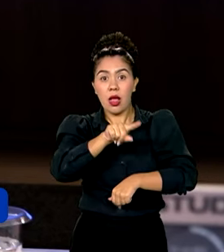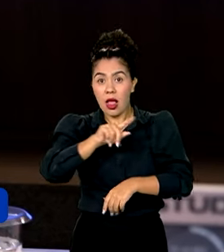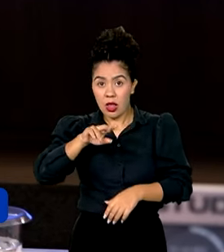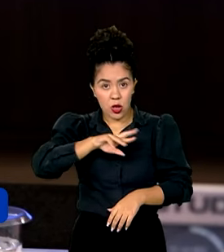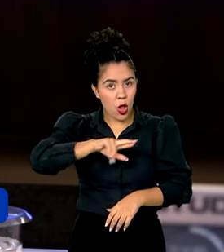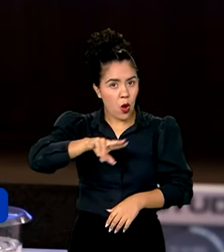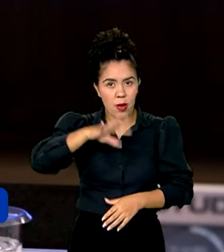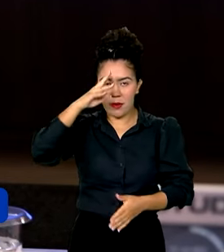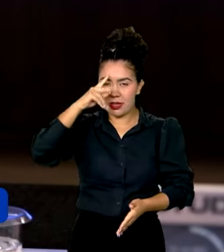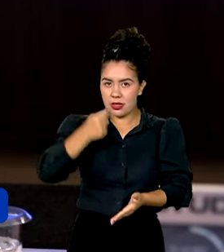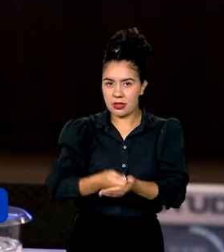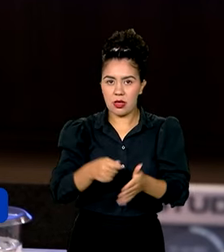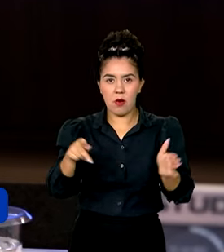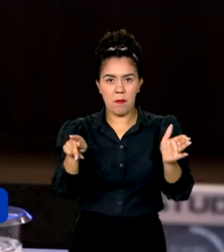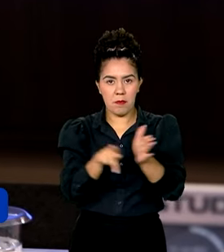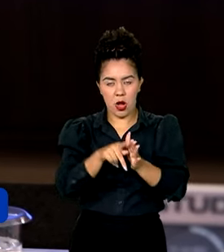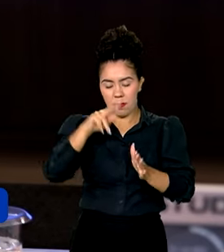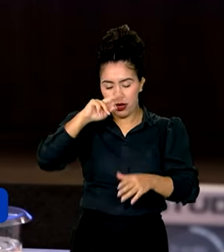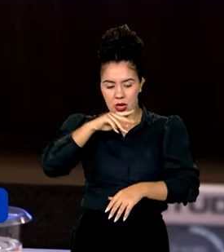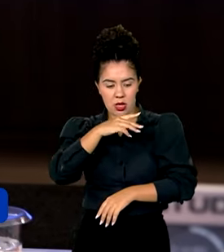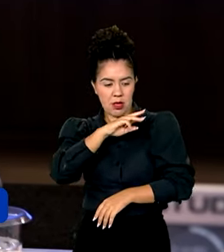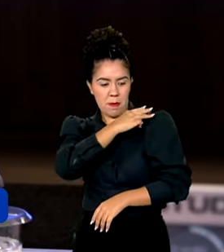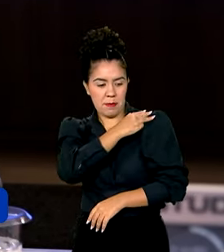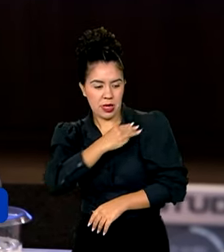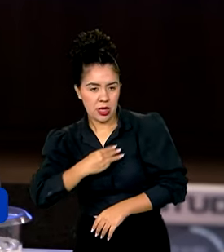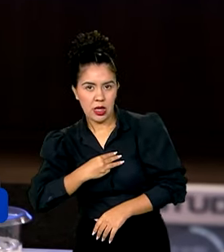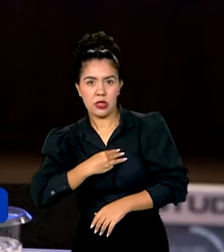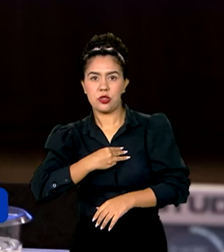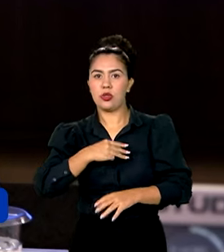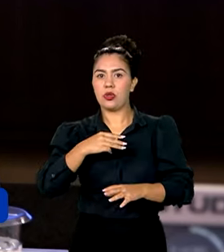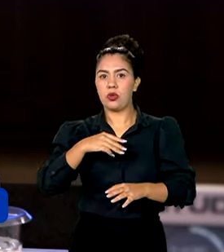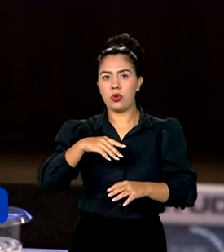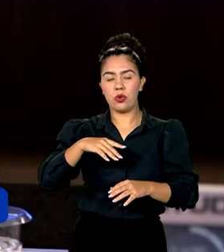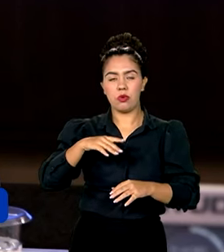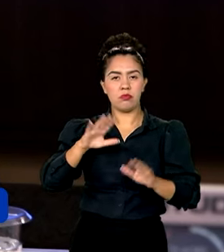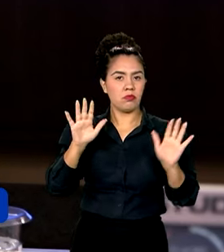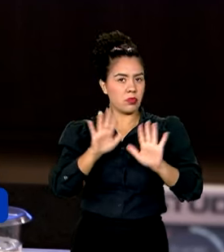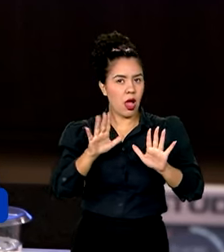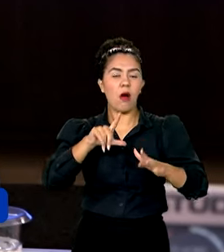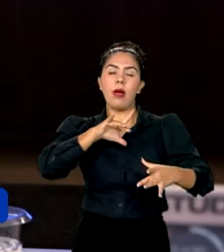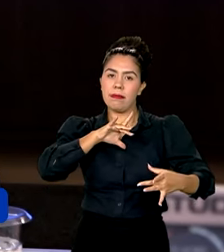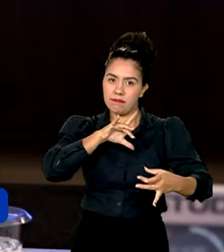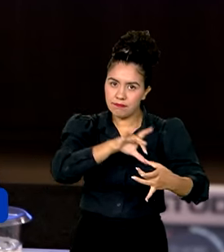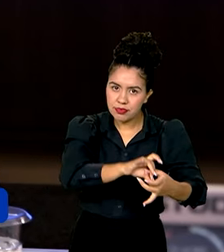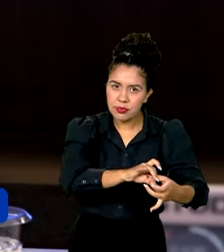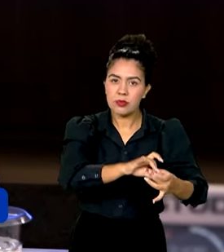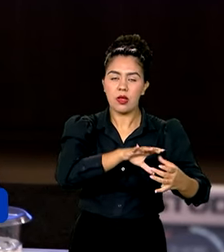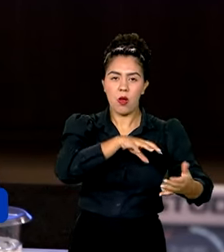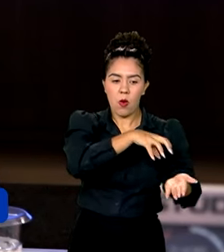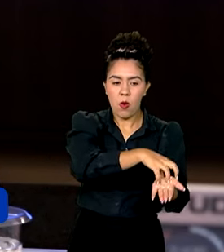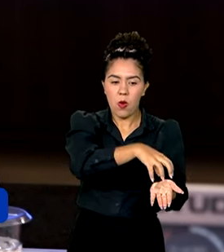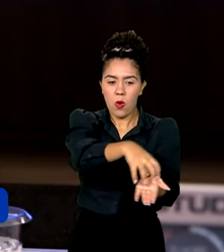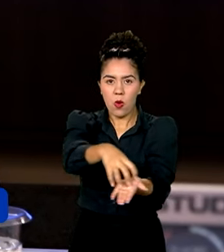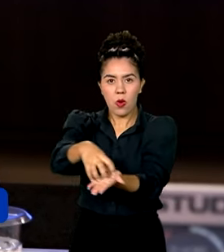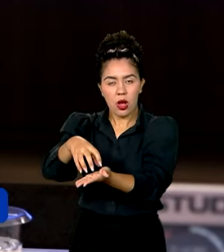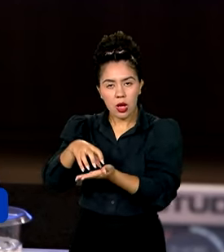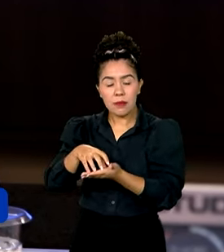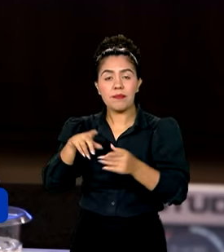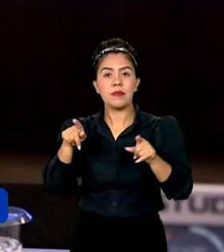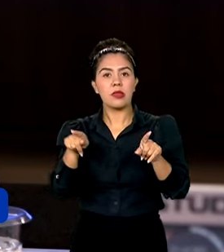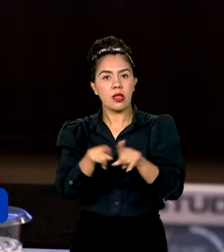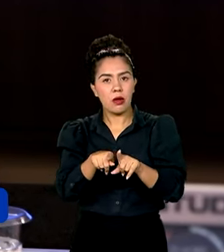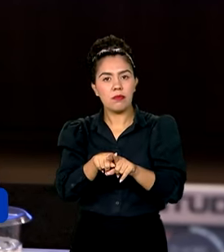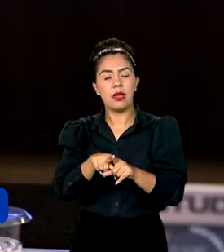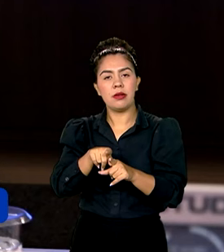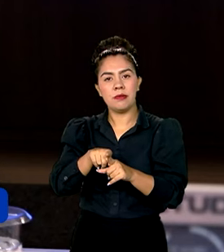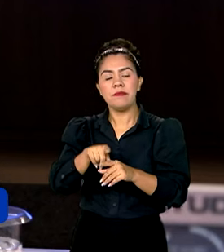decisão Em primeiro lugar desse componente técnico científico e em segundo lugar de uma definição conjunta